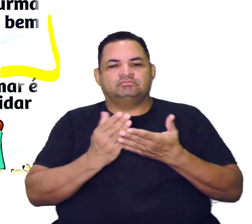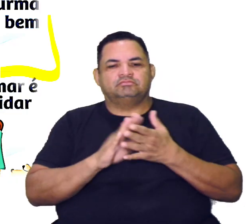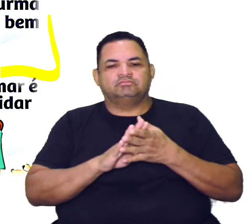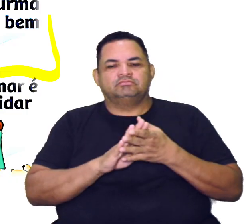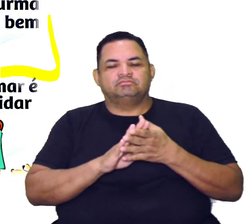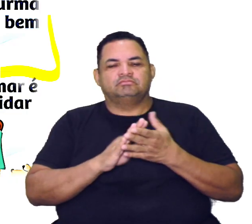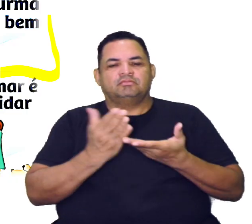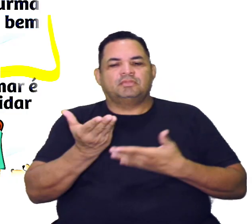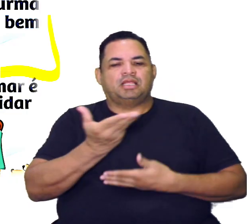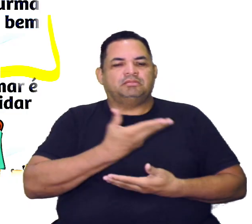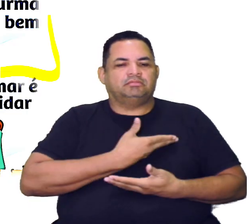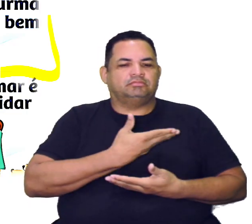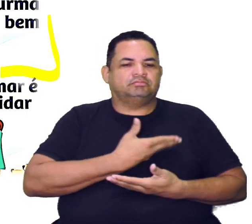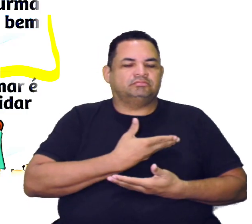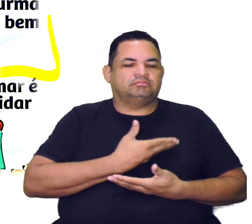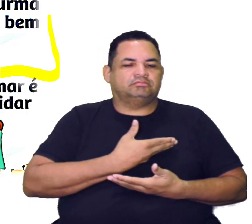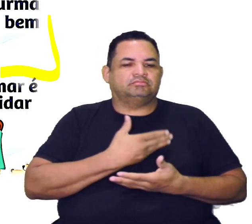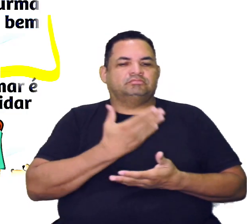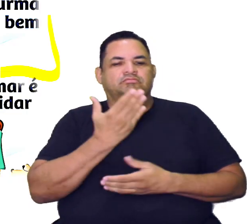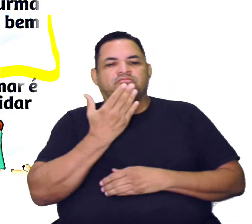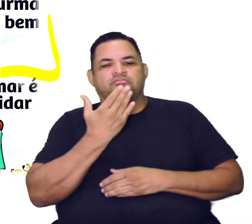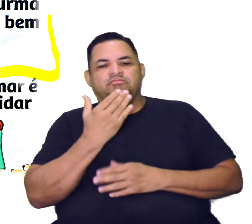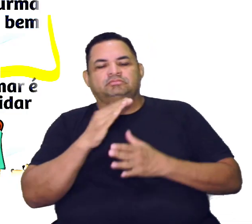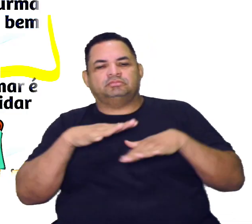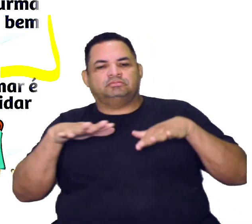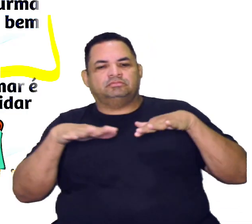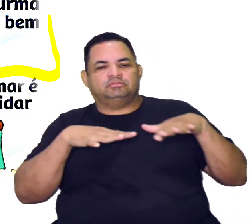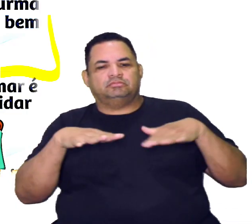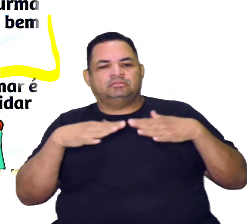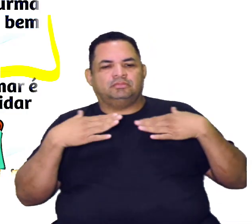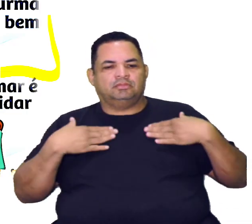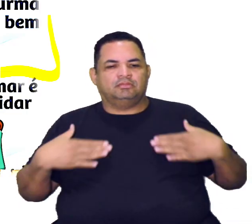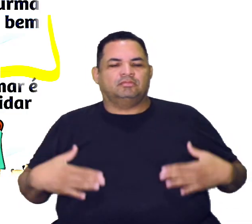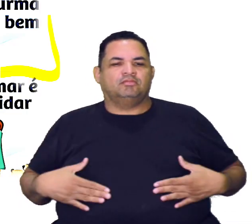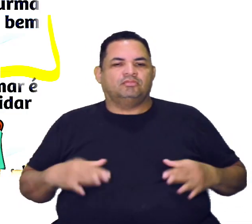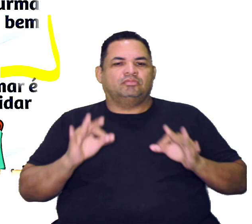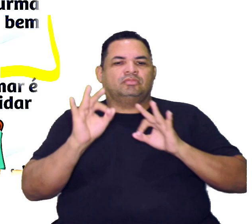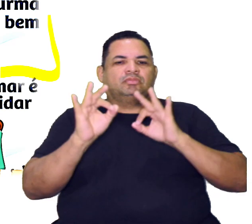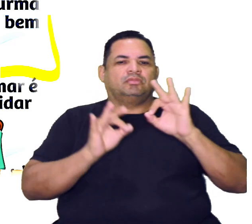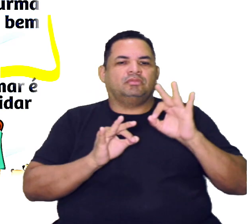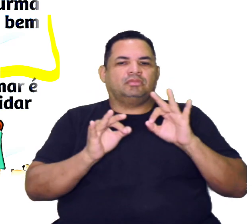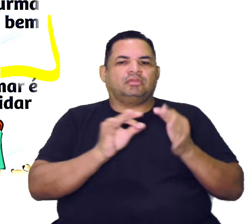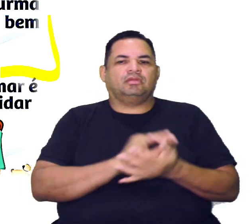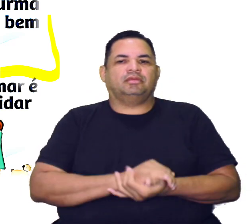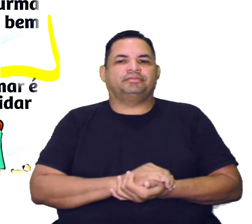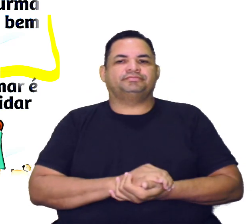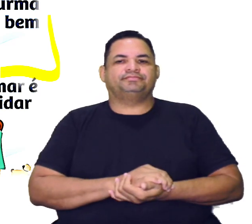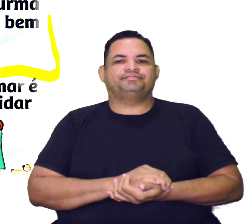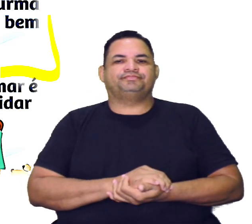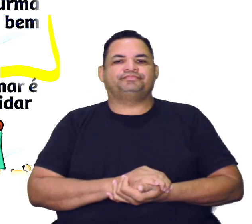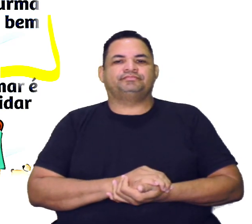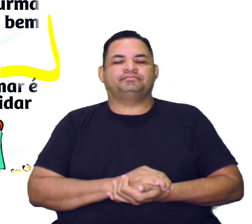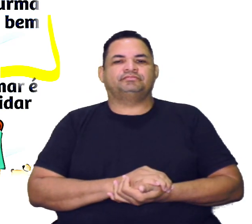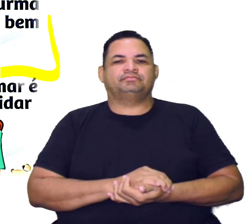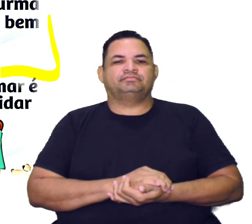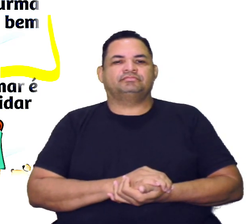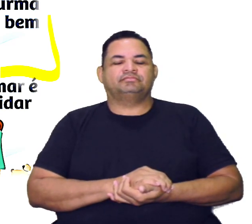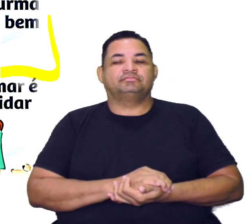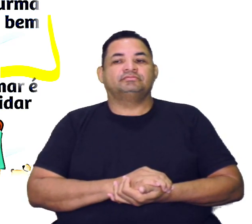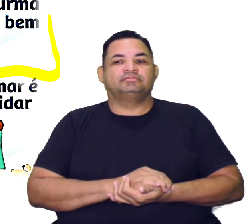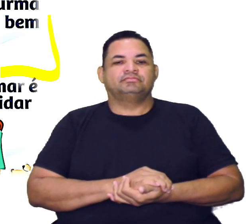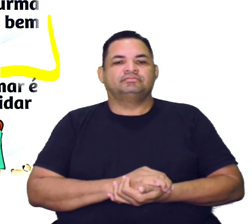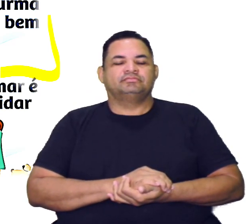laços de amizade, alimenta-se bem, movimenta esse corpinho lindo e maravilhoso. Tô